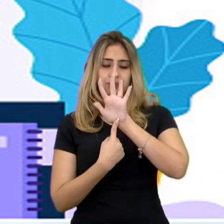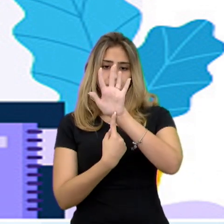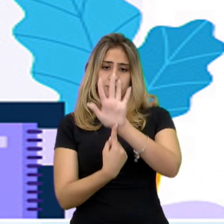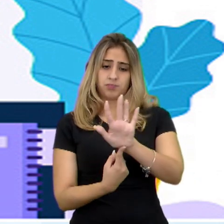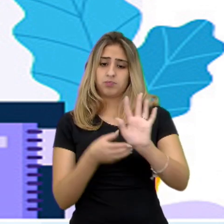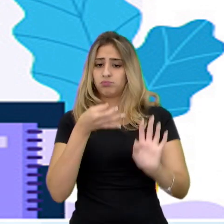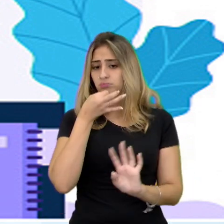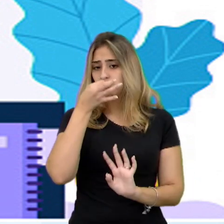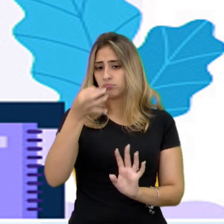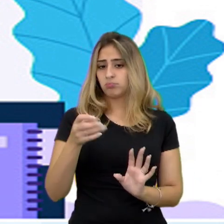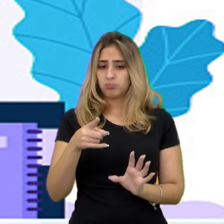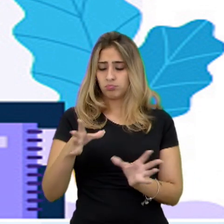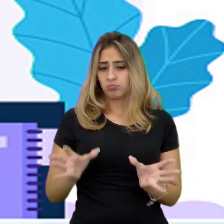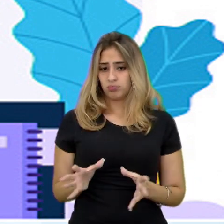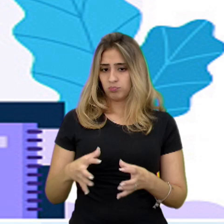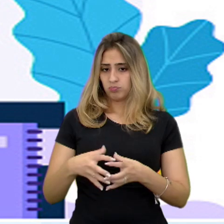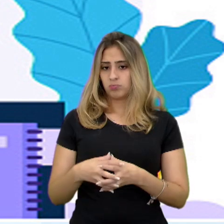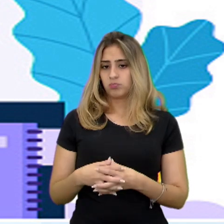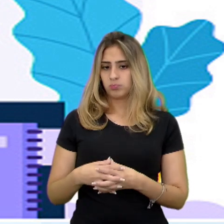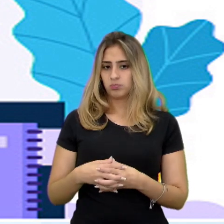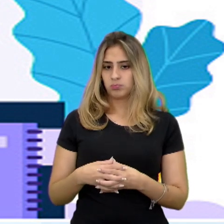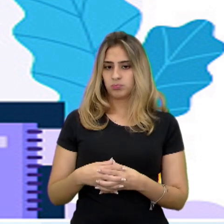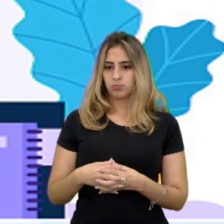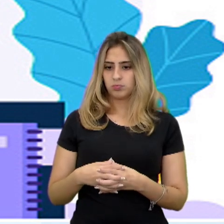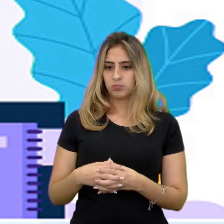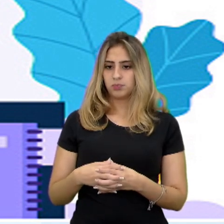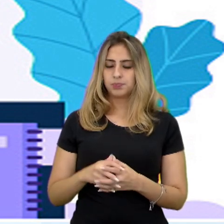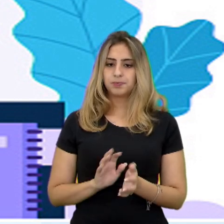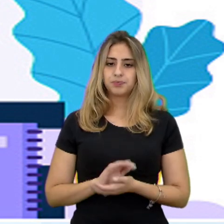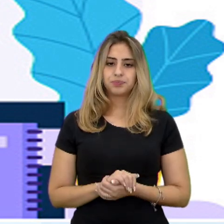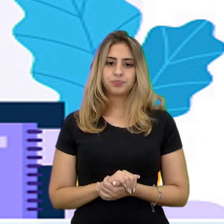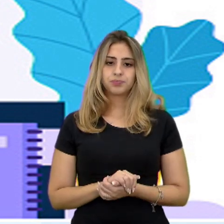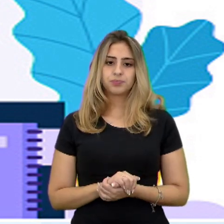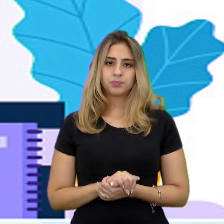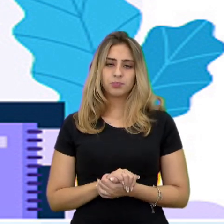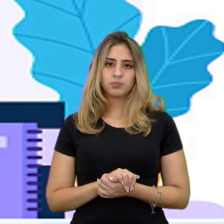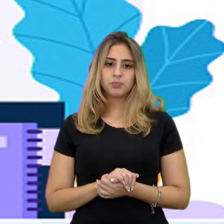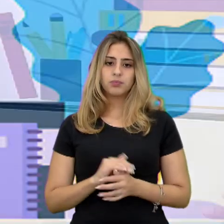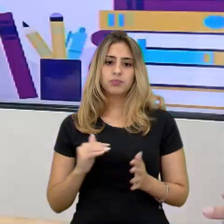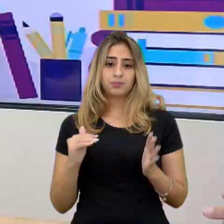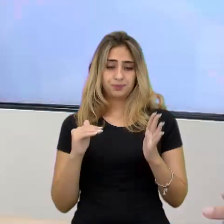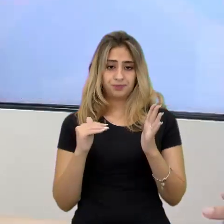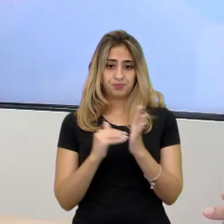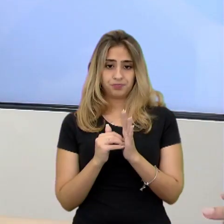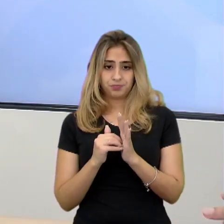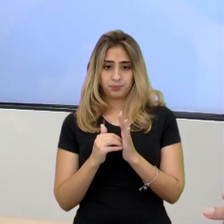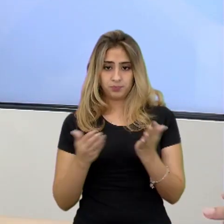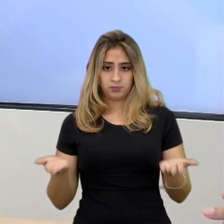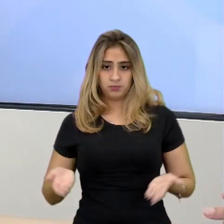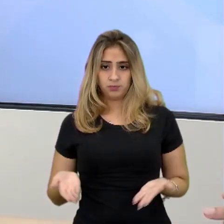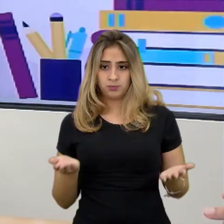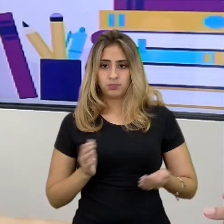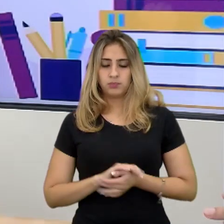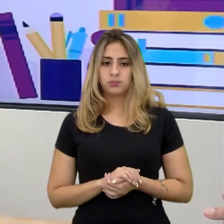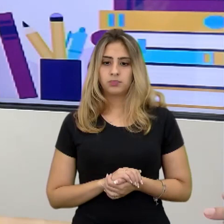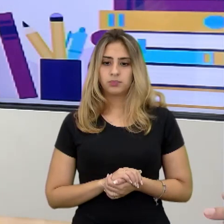A apresentação fica a critério da turma, né? Então, assim, ó, até aqui, olha